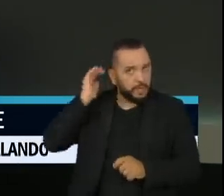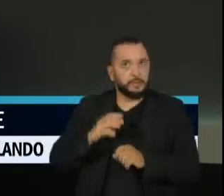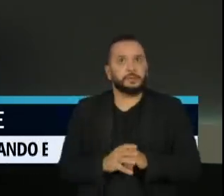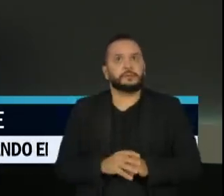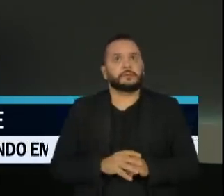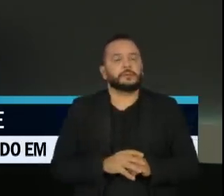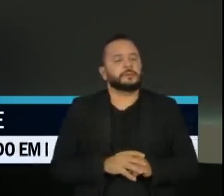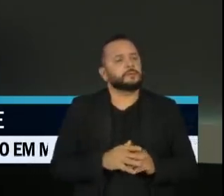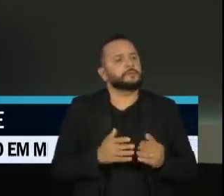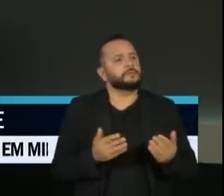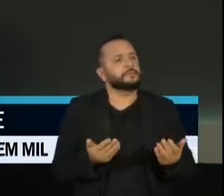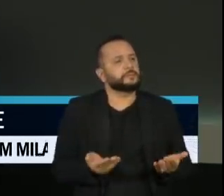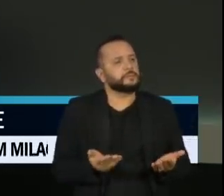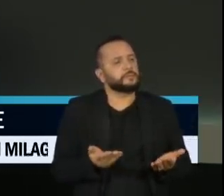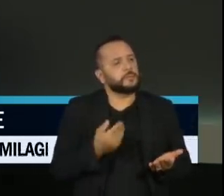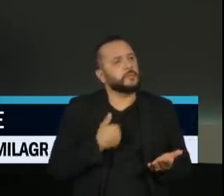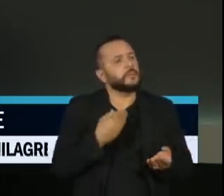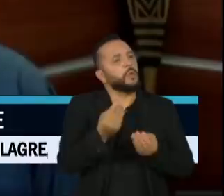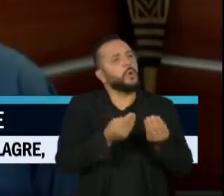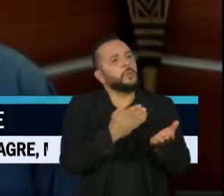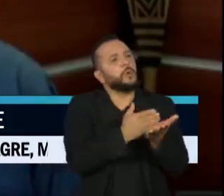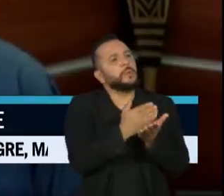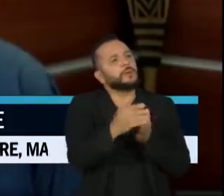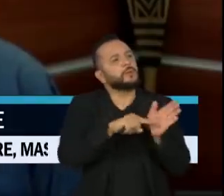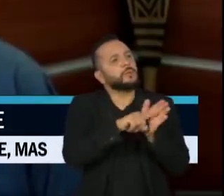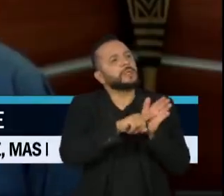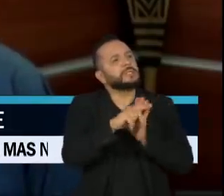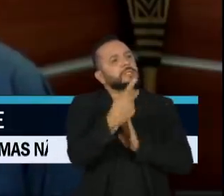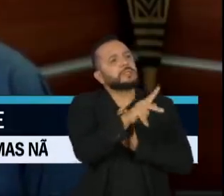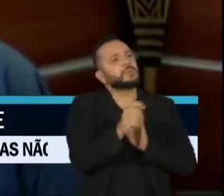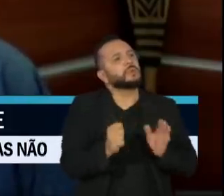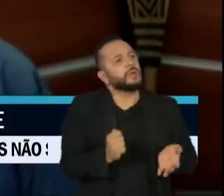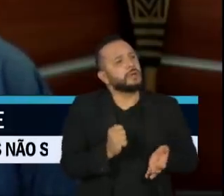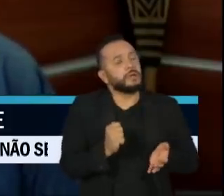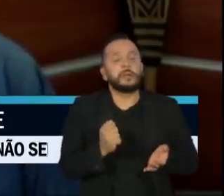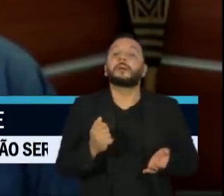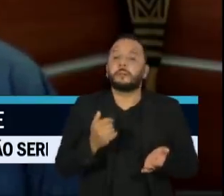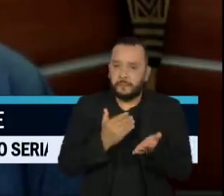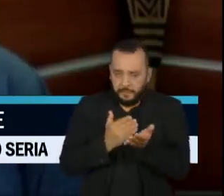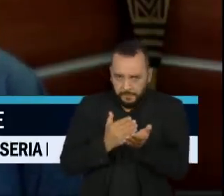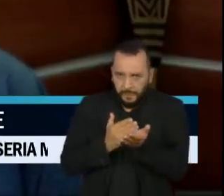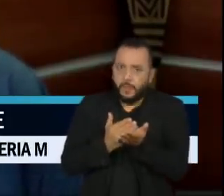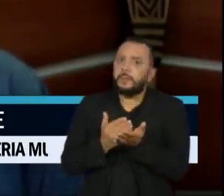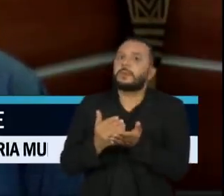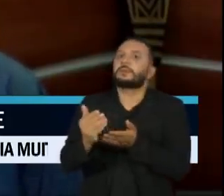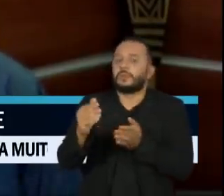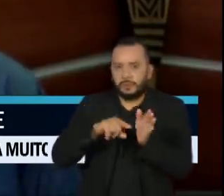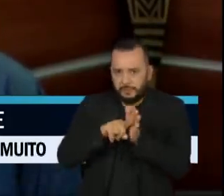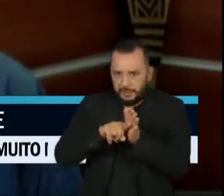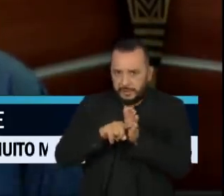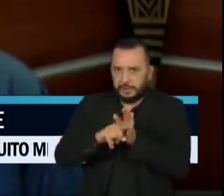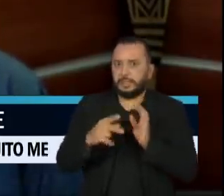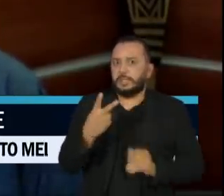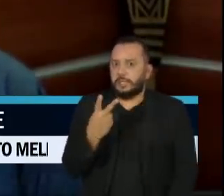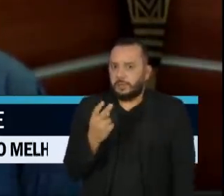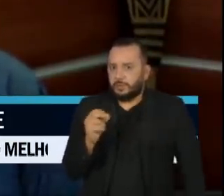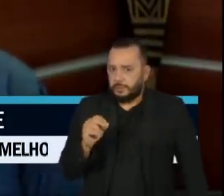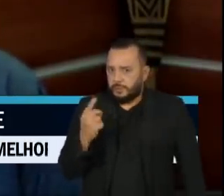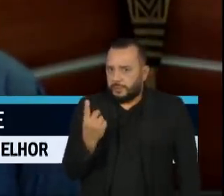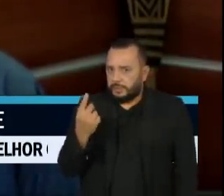quando vem a sua pesquisa? Bem, a nossa pesquisa começou, na verdade, em 2017, quando